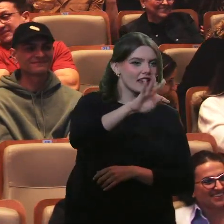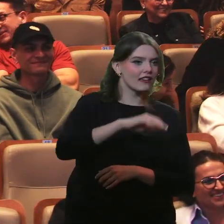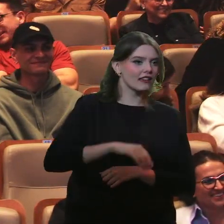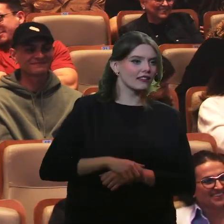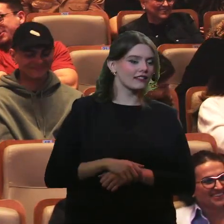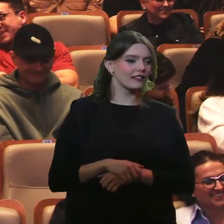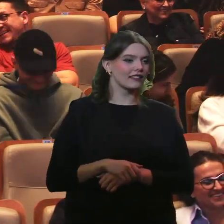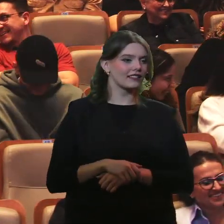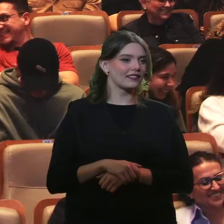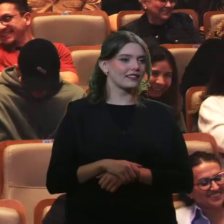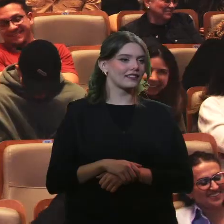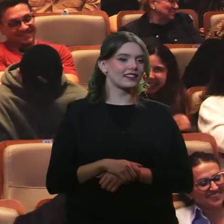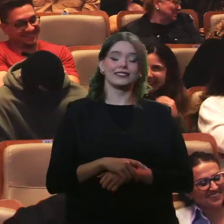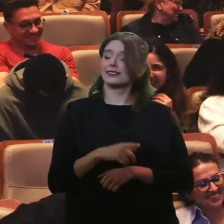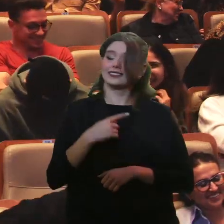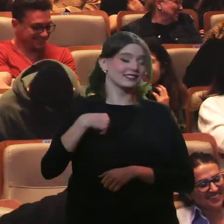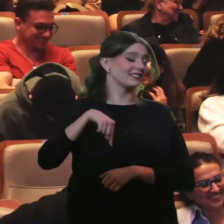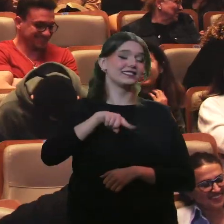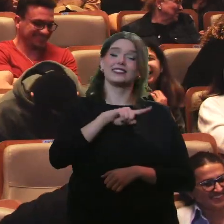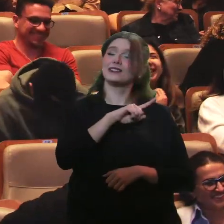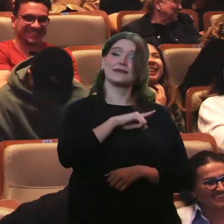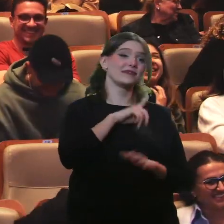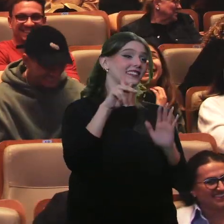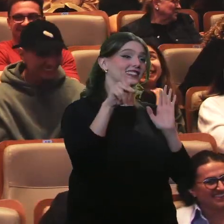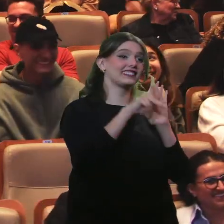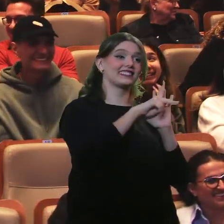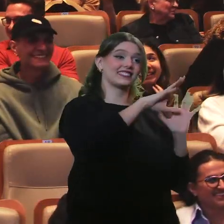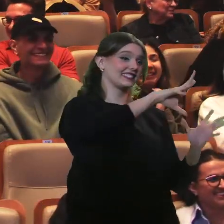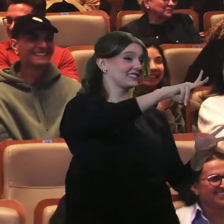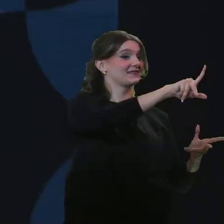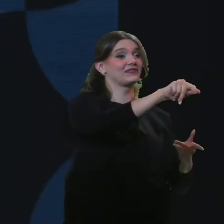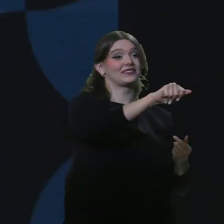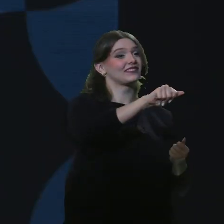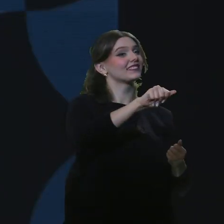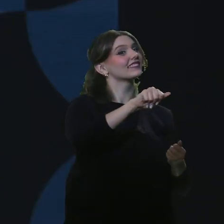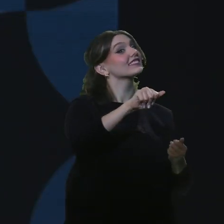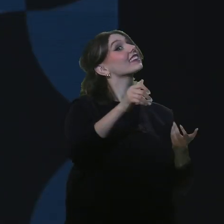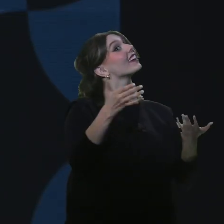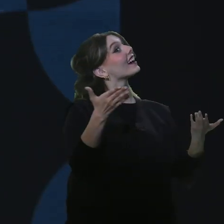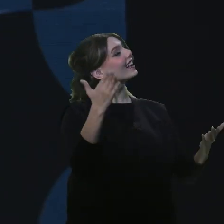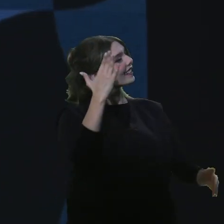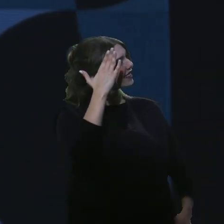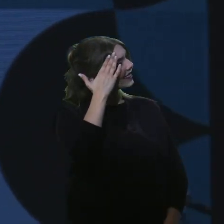Ele é um ET. Muita coisa faz sentido agora, né?